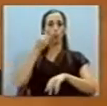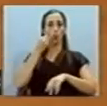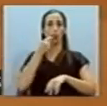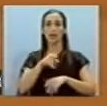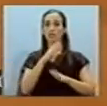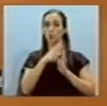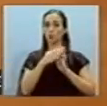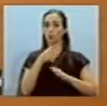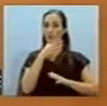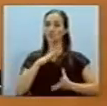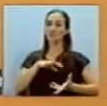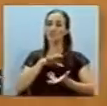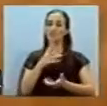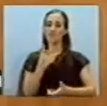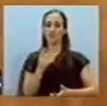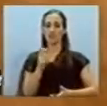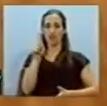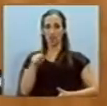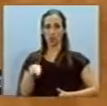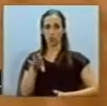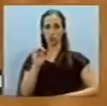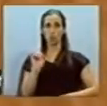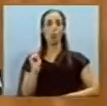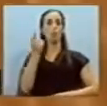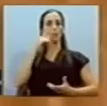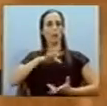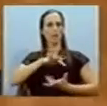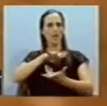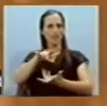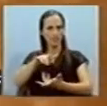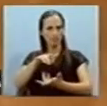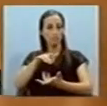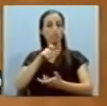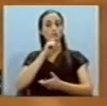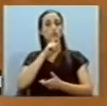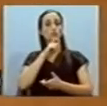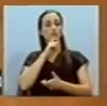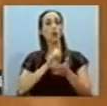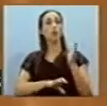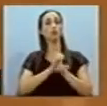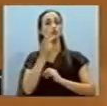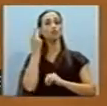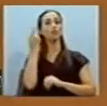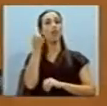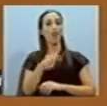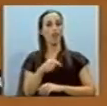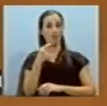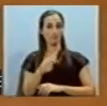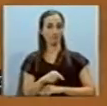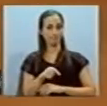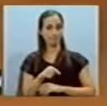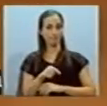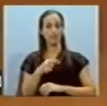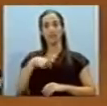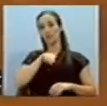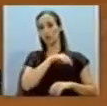até deve ter sido o primeiro planeta do Sistema Solar com condições para albergar vida. E, portanto, quando nós presentemente